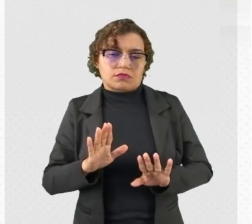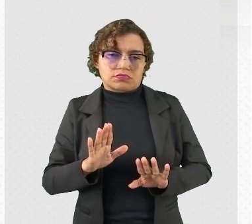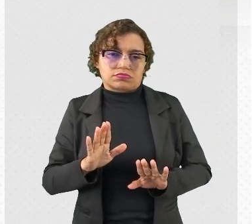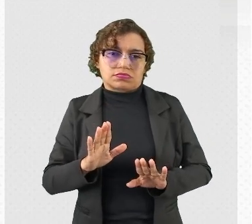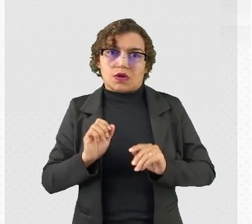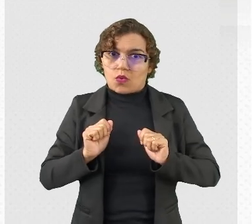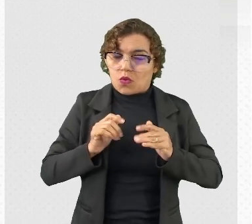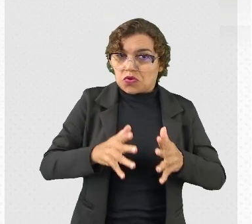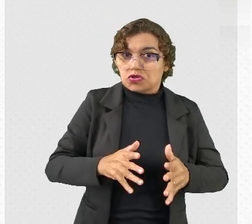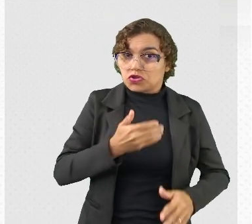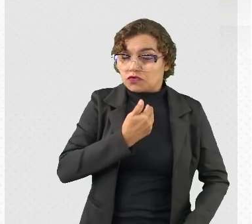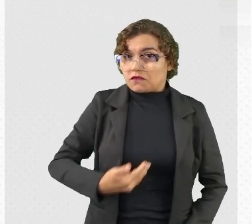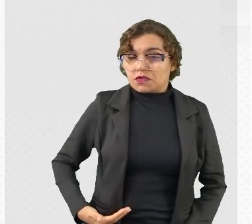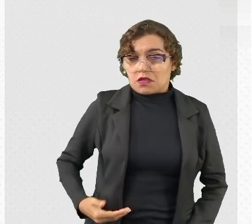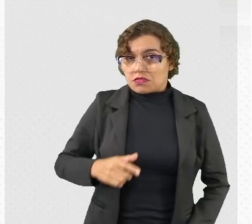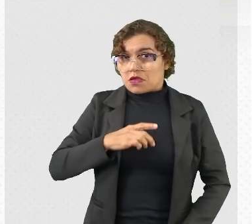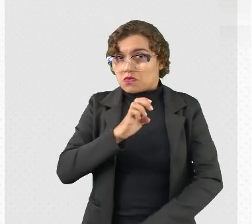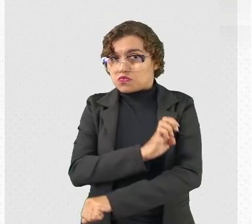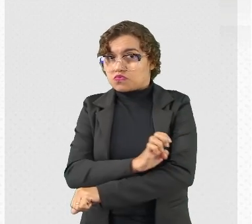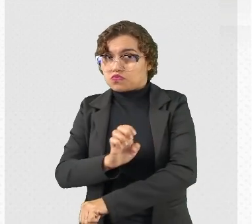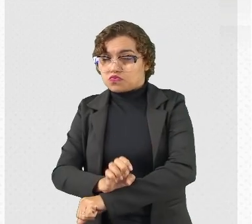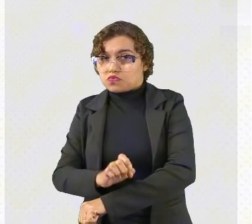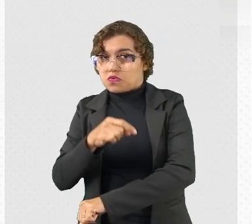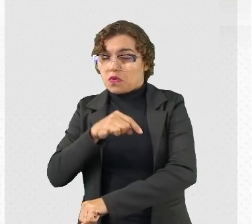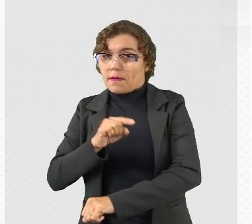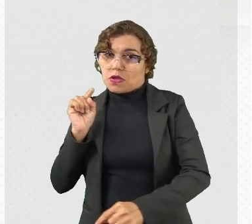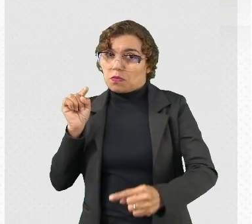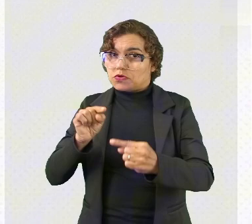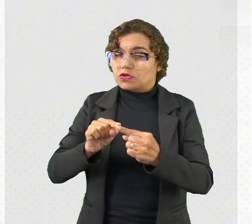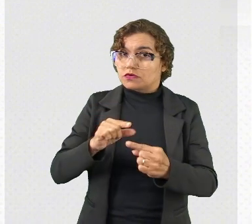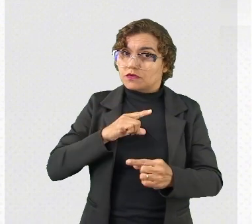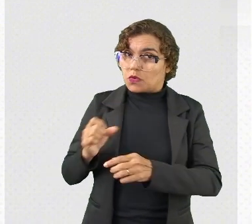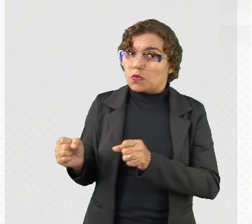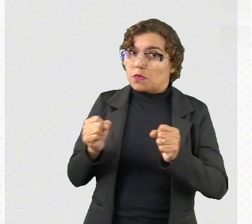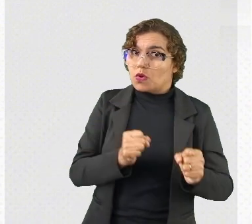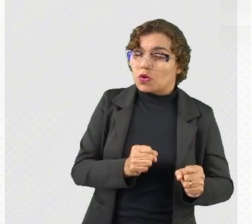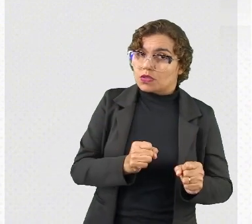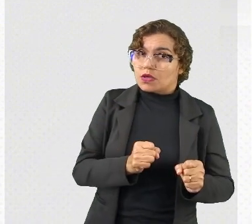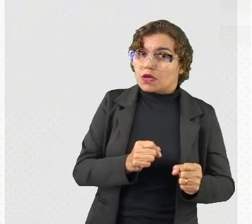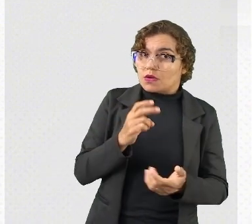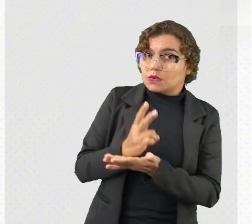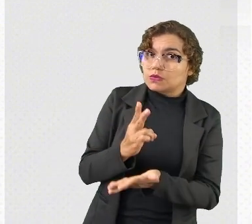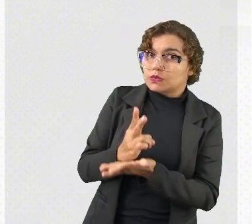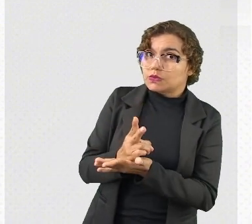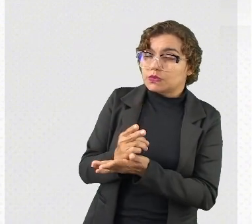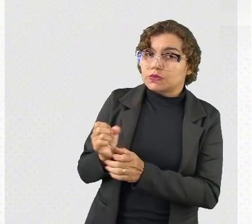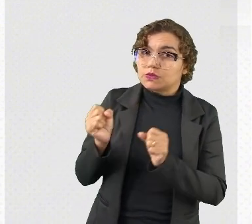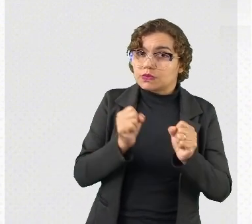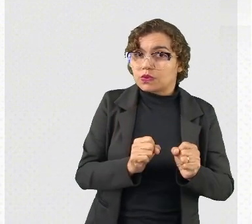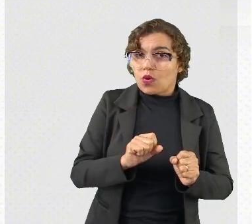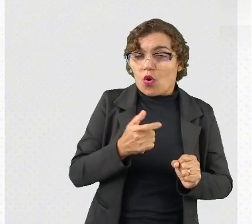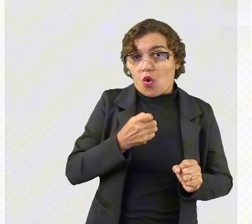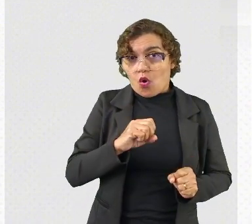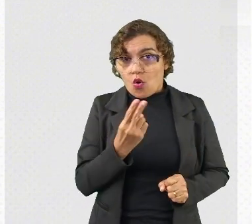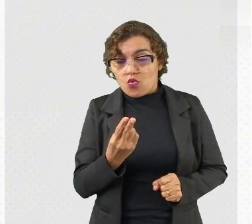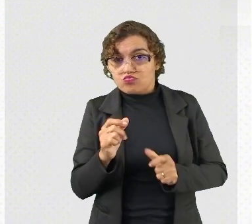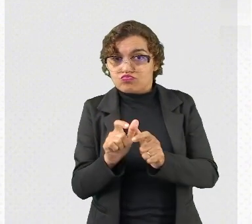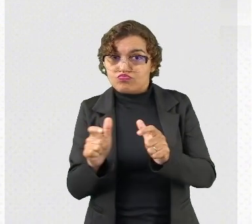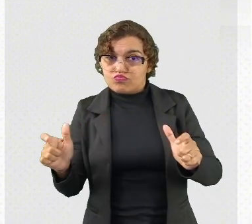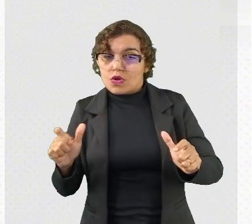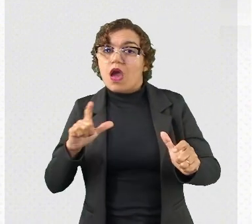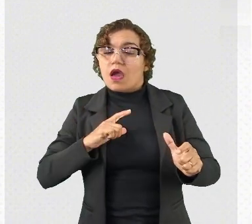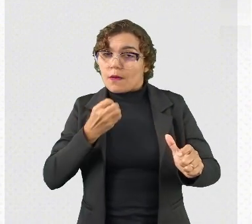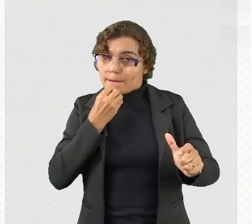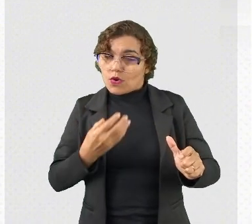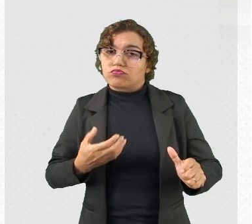do governante seja ética, uma vez que ela tenha a finalidade de manter o poder, conservar esse poder ou ampliá-lo, ele já é um